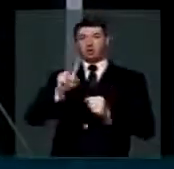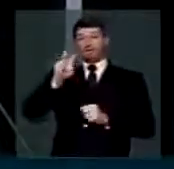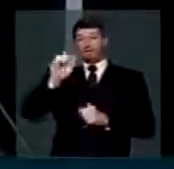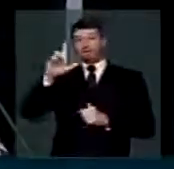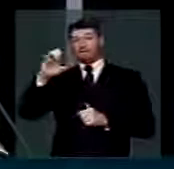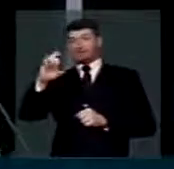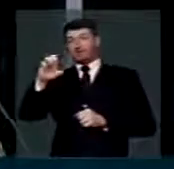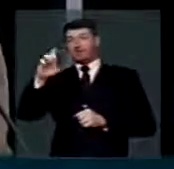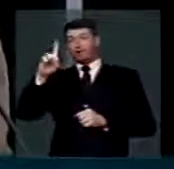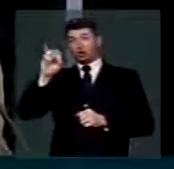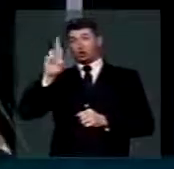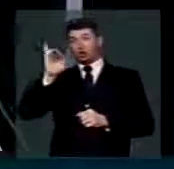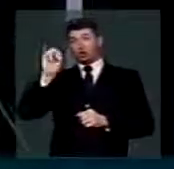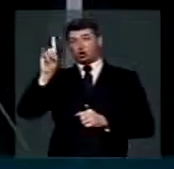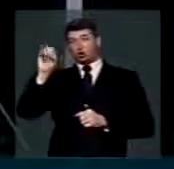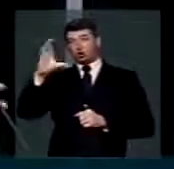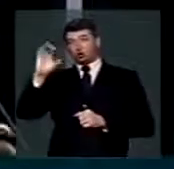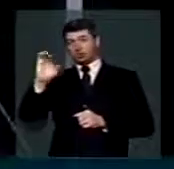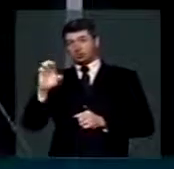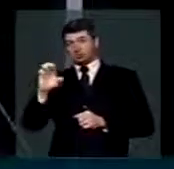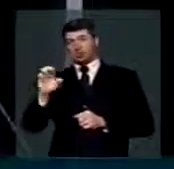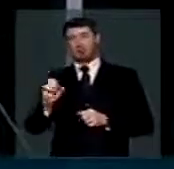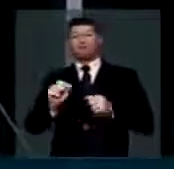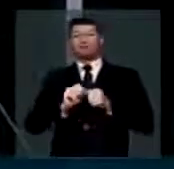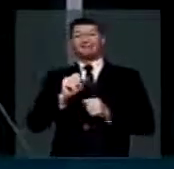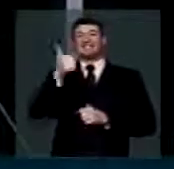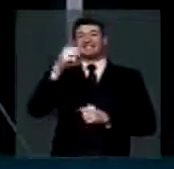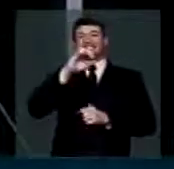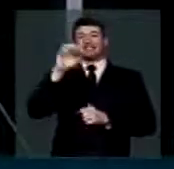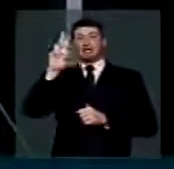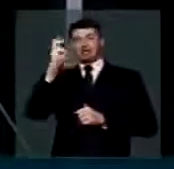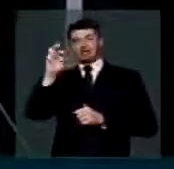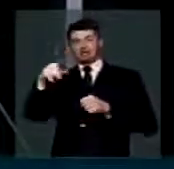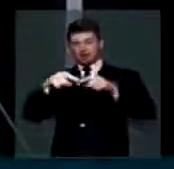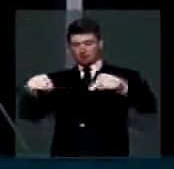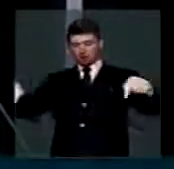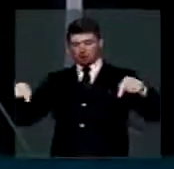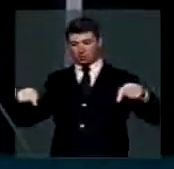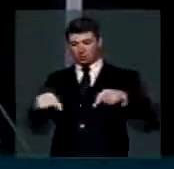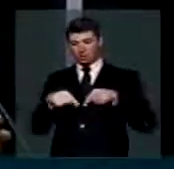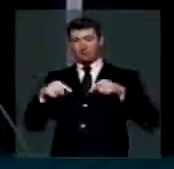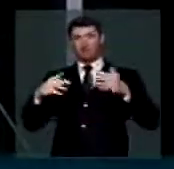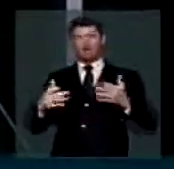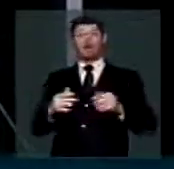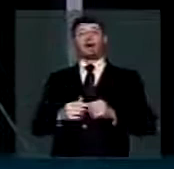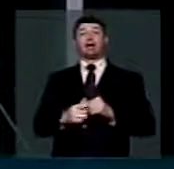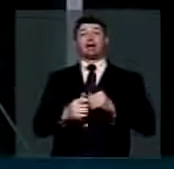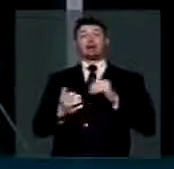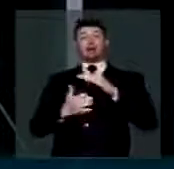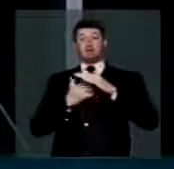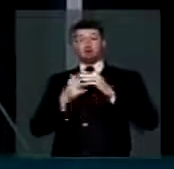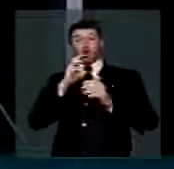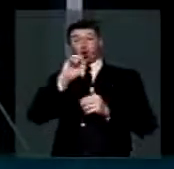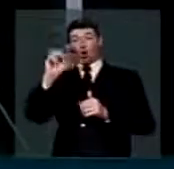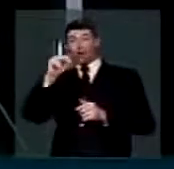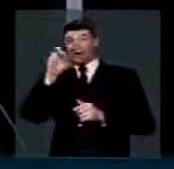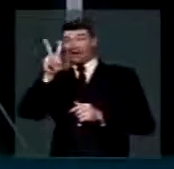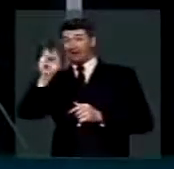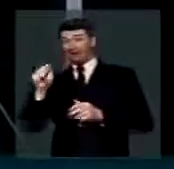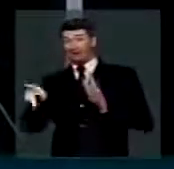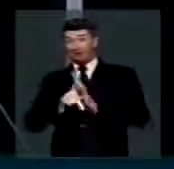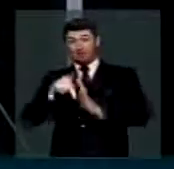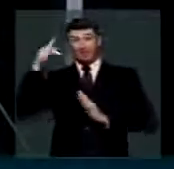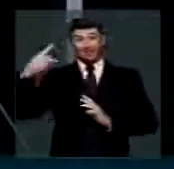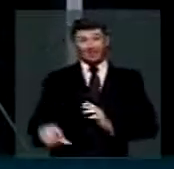Doce e liberou uma área de 100 hectares. A cooperativa chamada Comigasp, que é a cooperativa